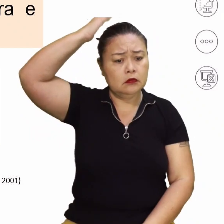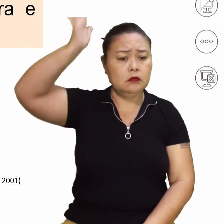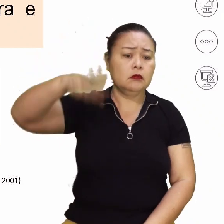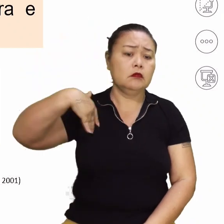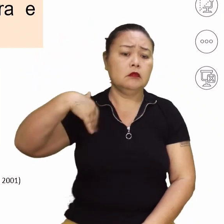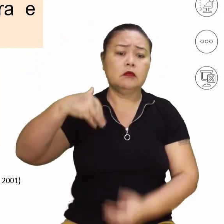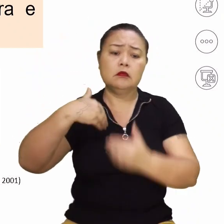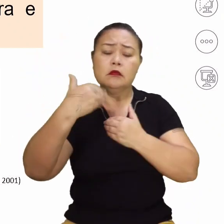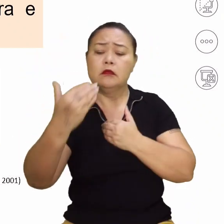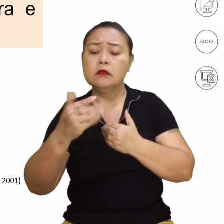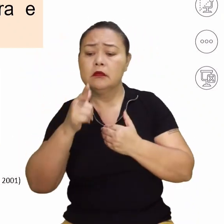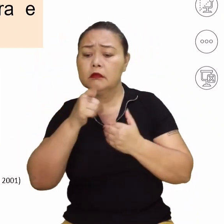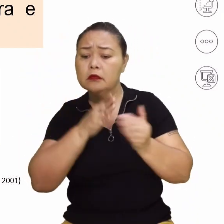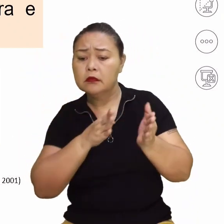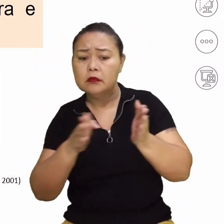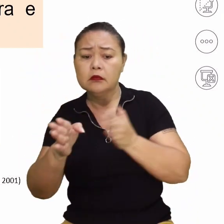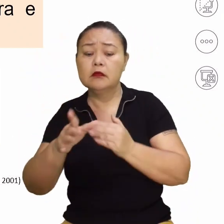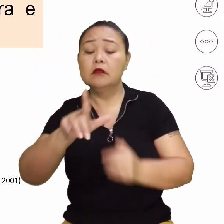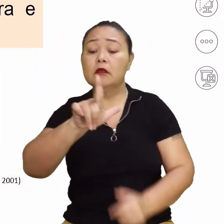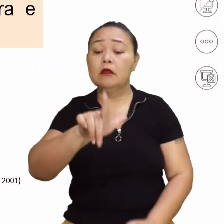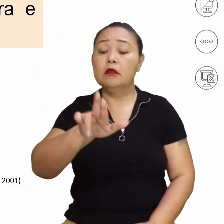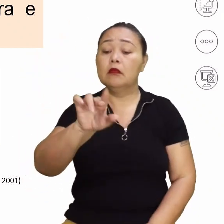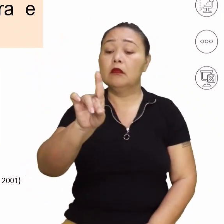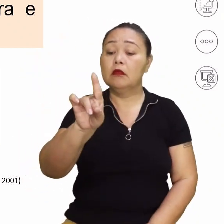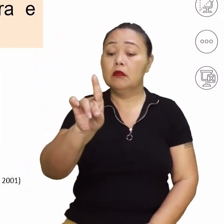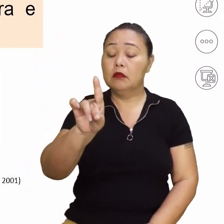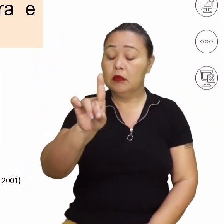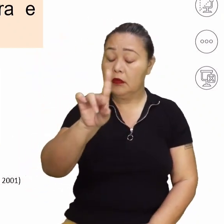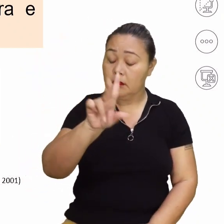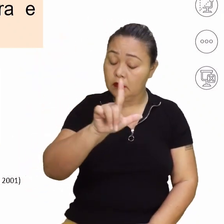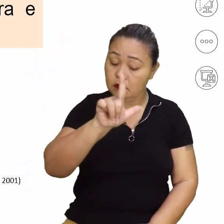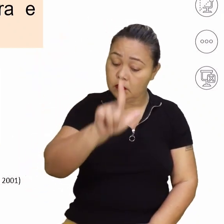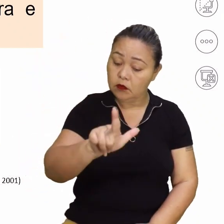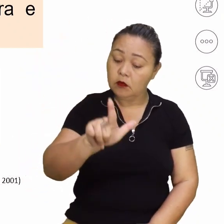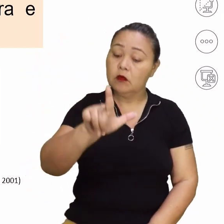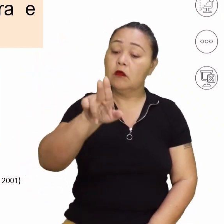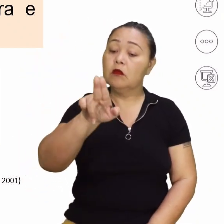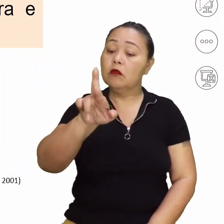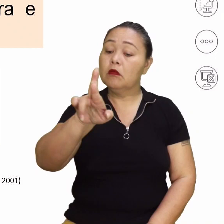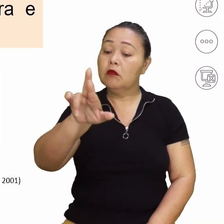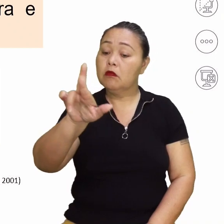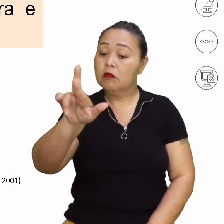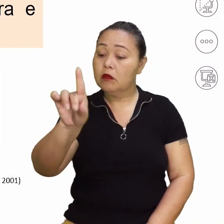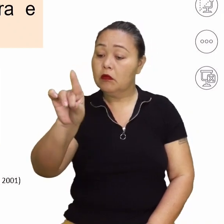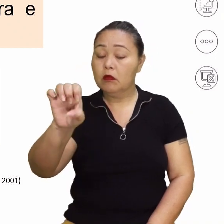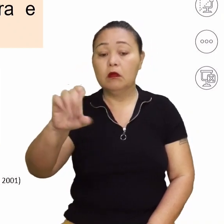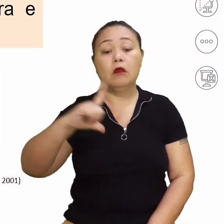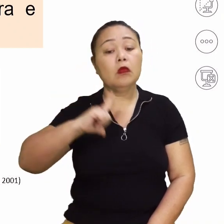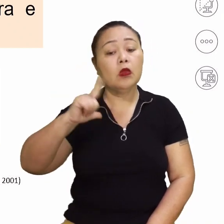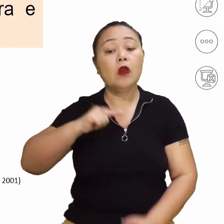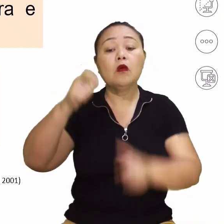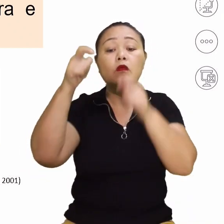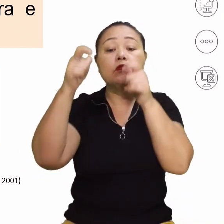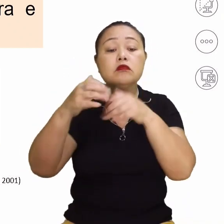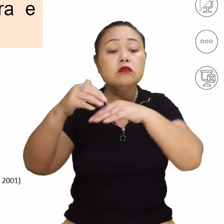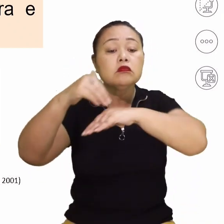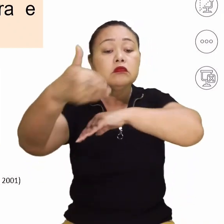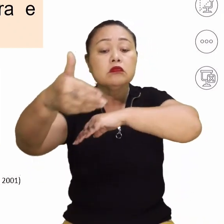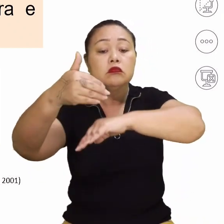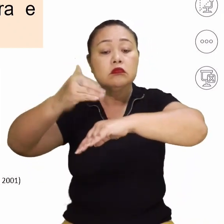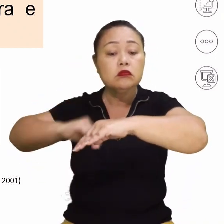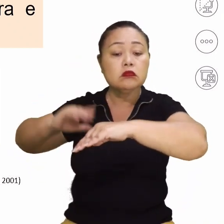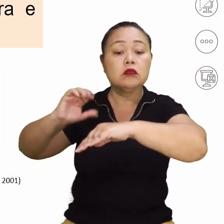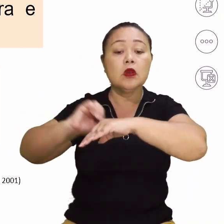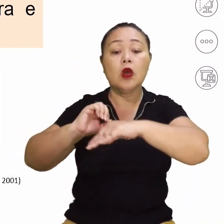posto Igarapé de Lourdes localizado nas proximidades da Serra da Providência trabalho na roça